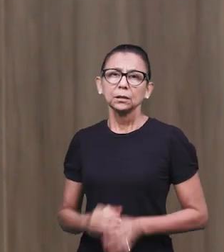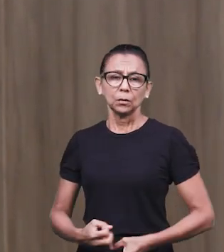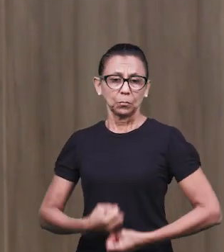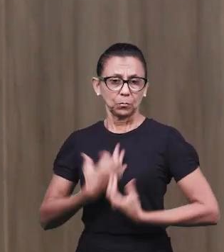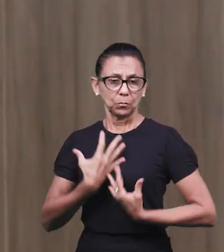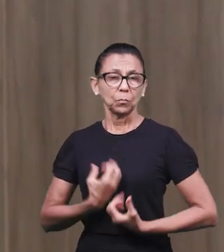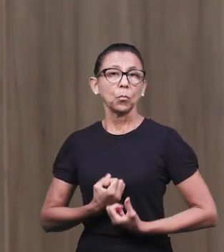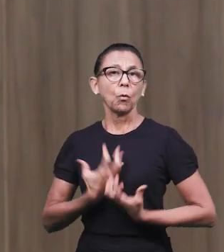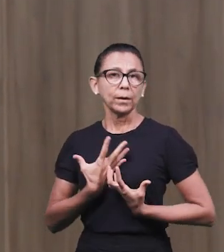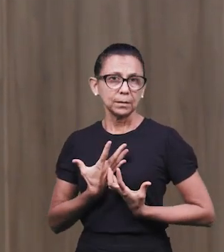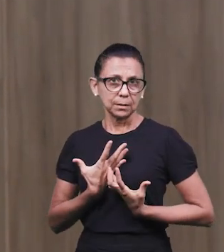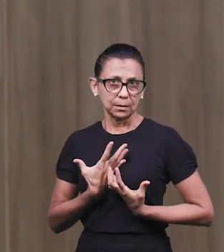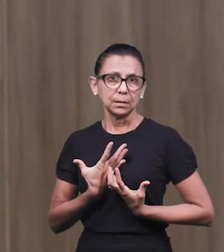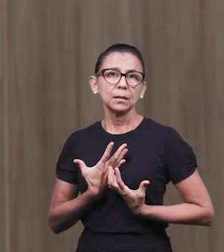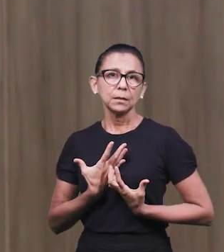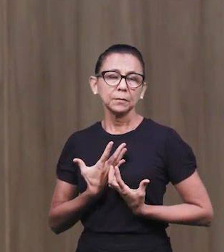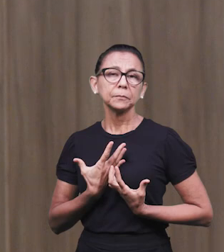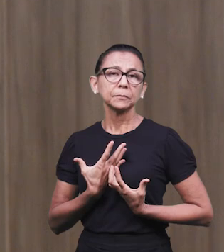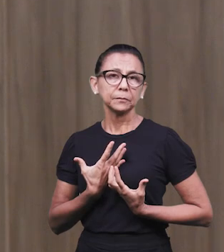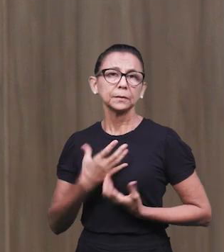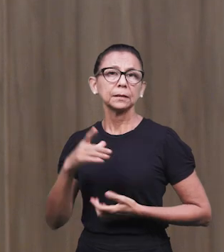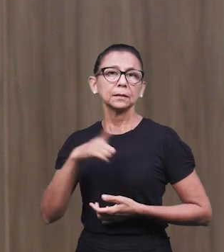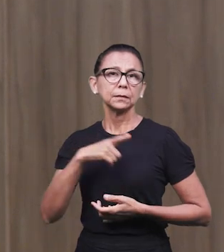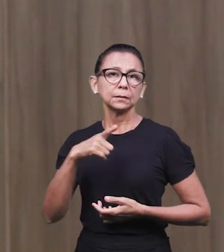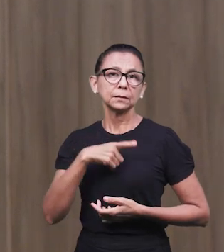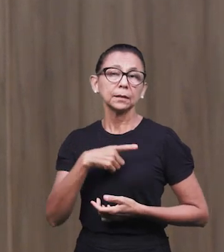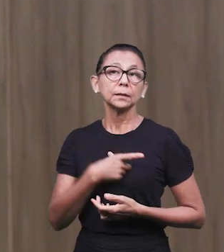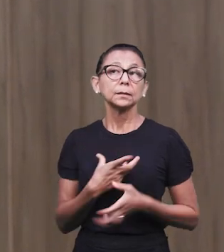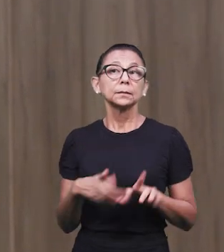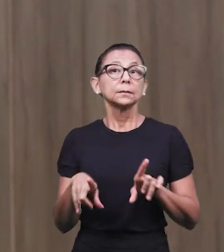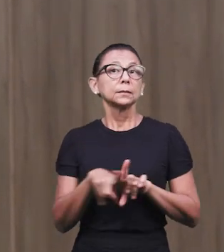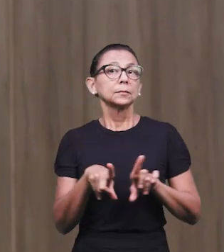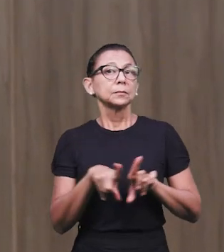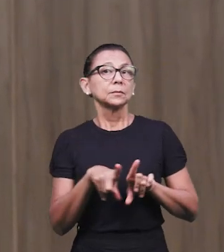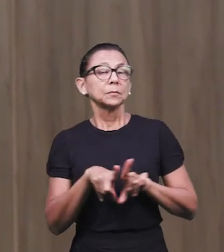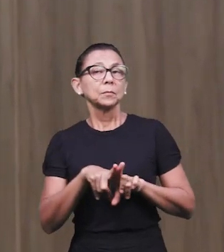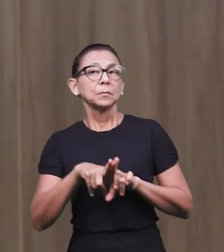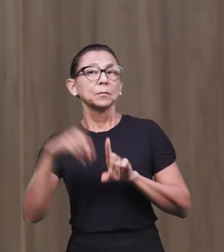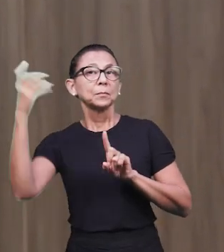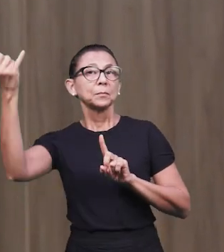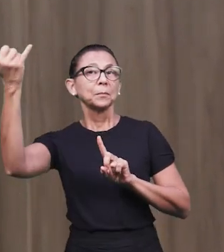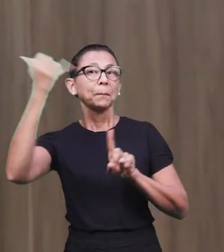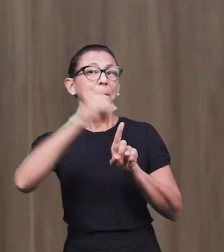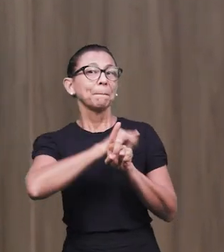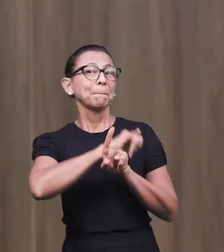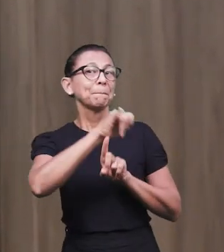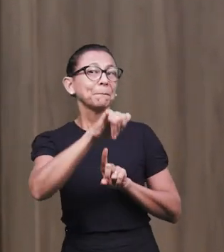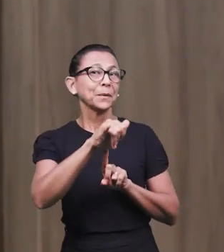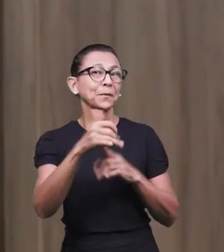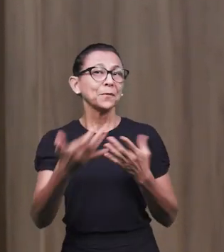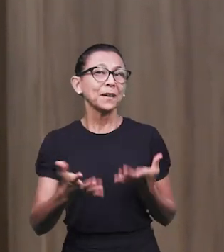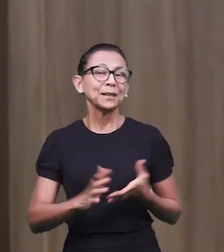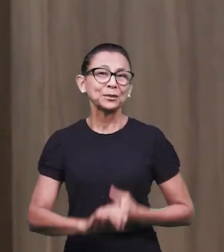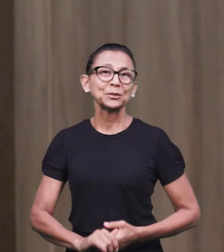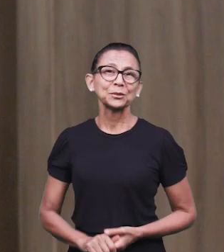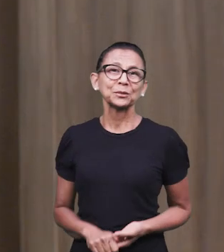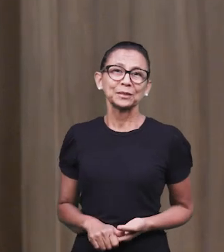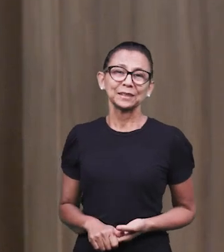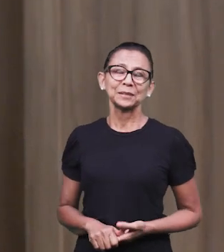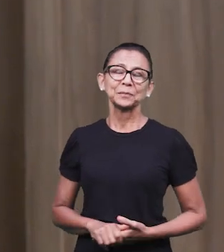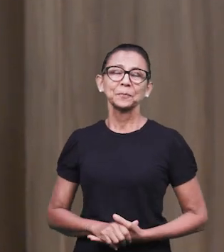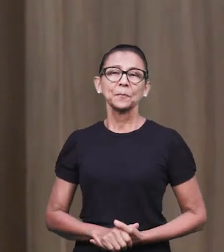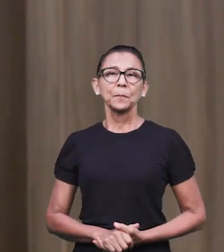mais do que poesia. Ele tem um conteúdo poético, mas ele tem um conteúdo também profético, que até falamos bastante no